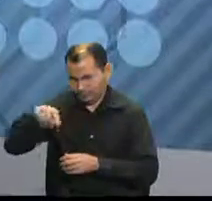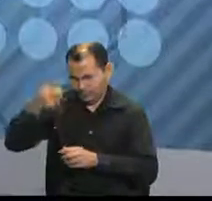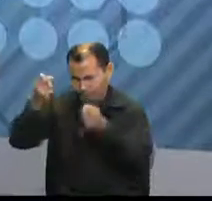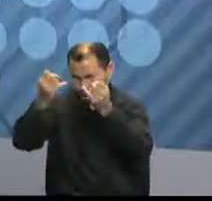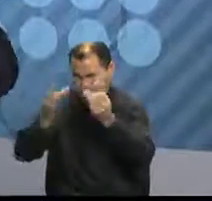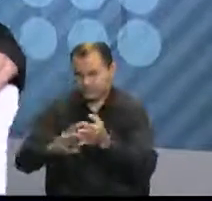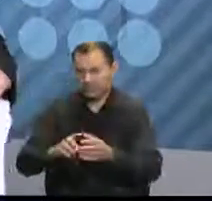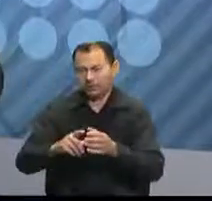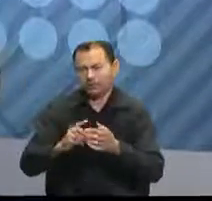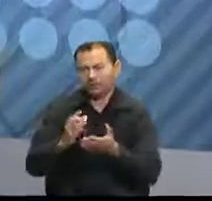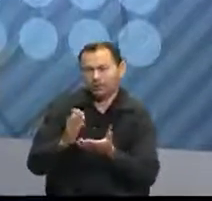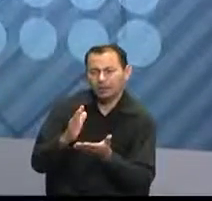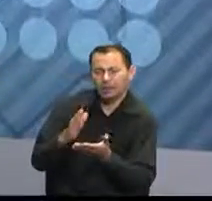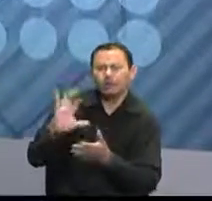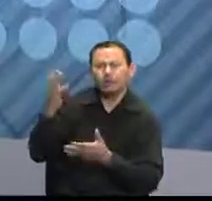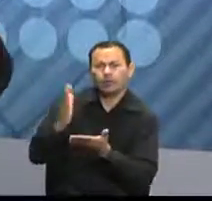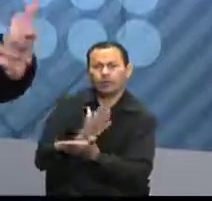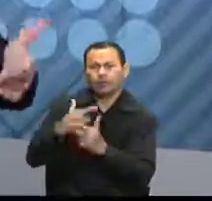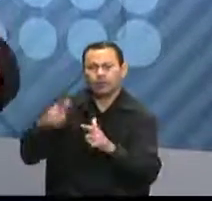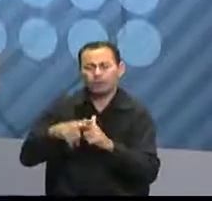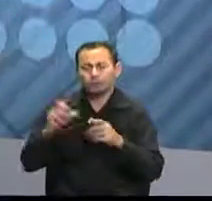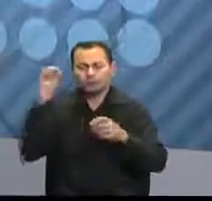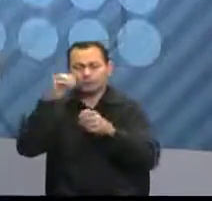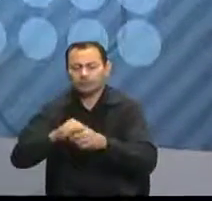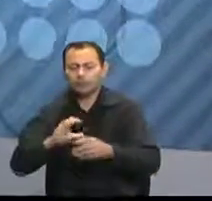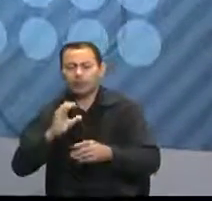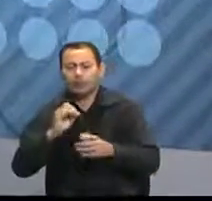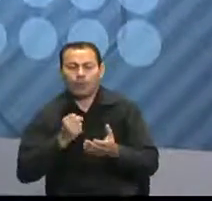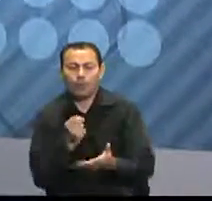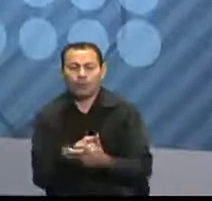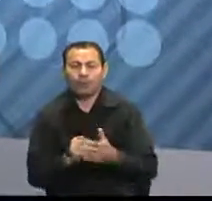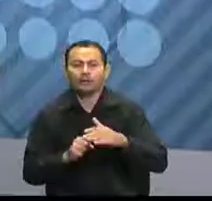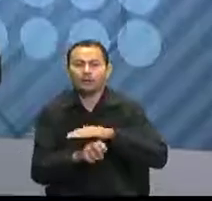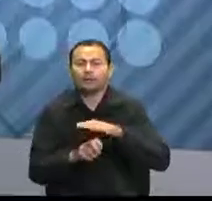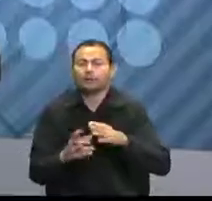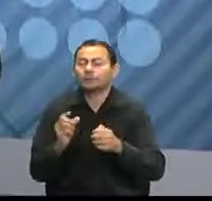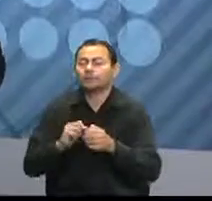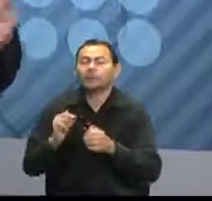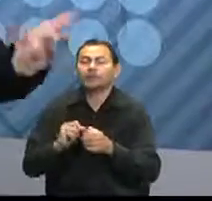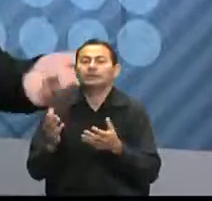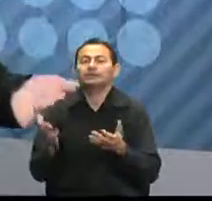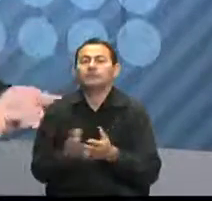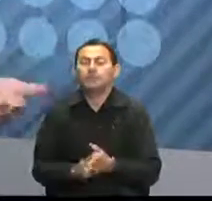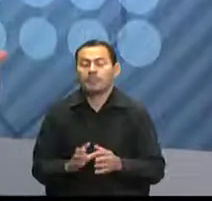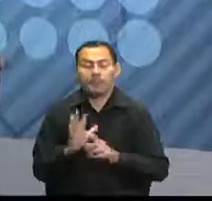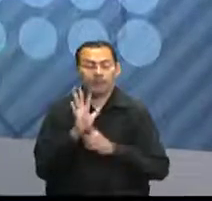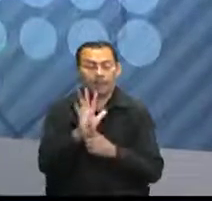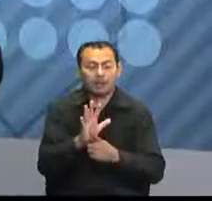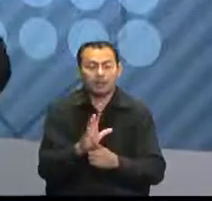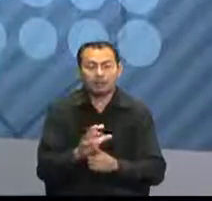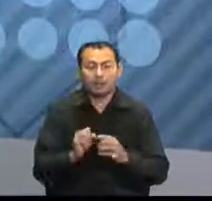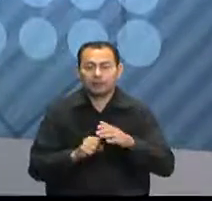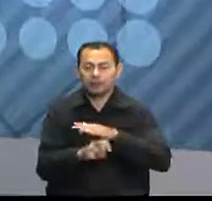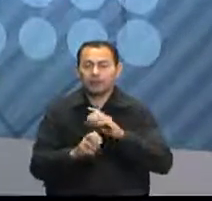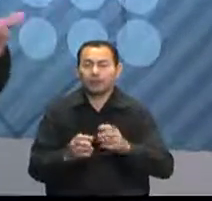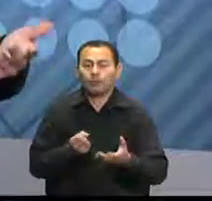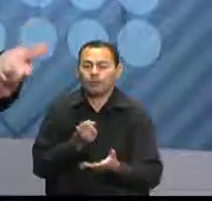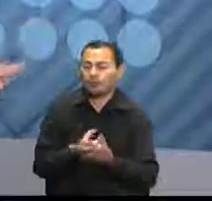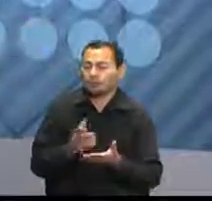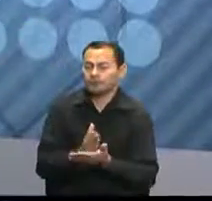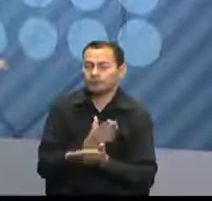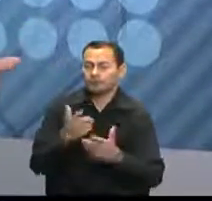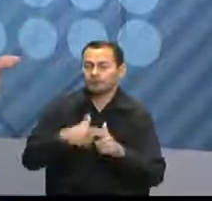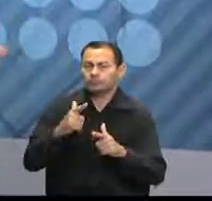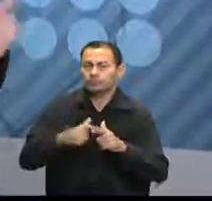e dar algum problema não faz a liquidação da minha compra da ação não aparece aquela ação que eu comprei de algum